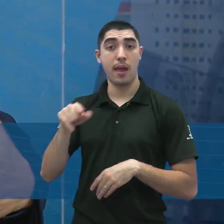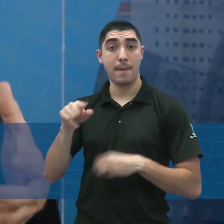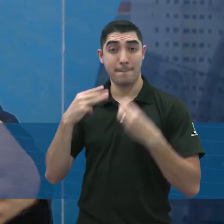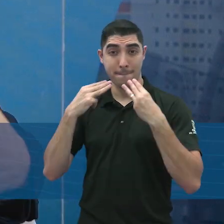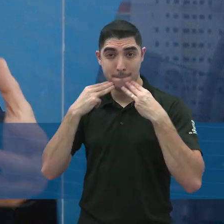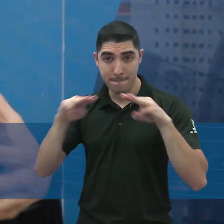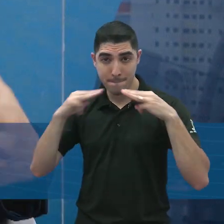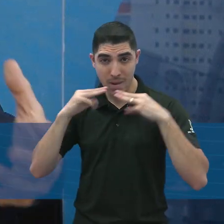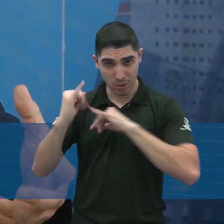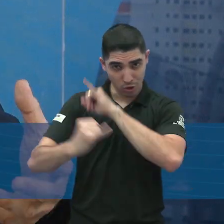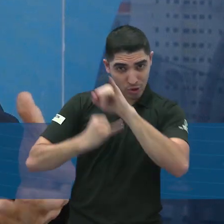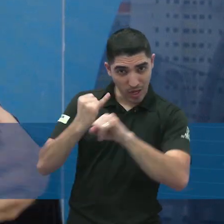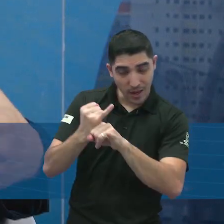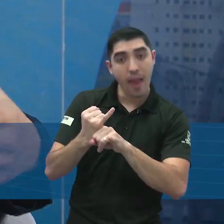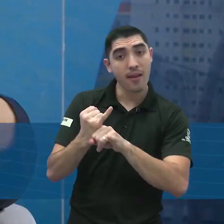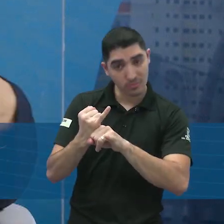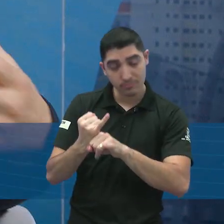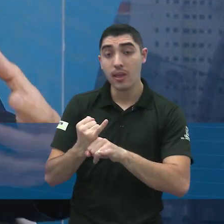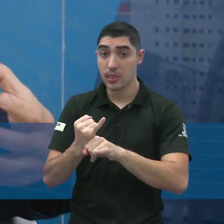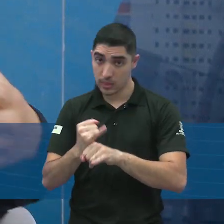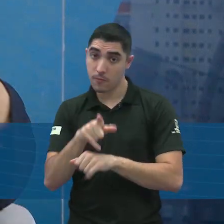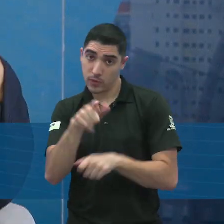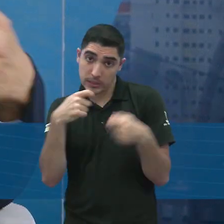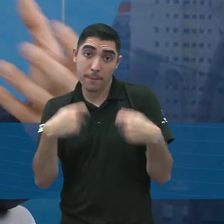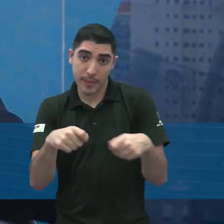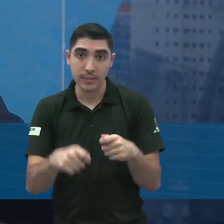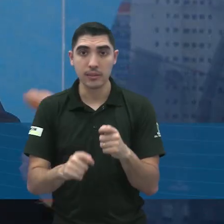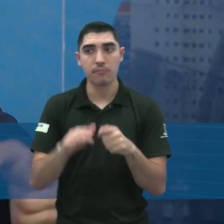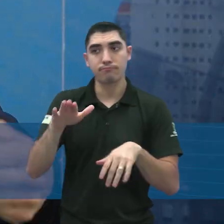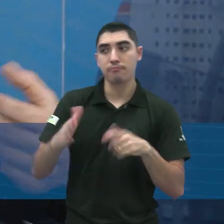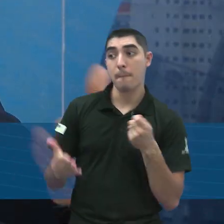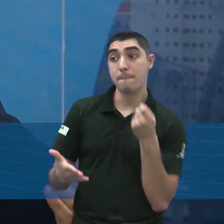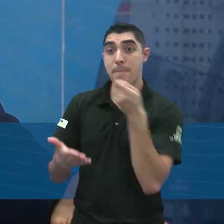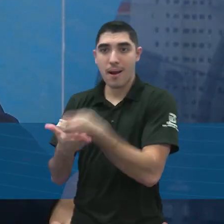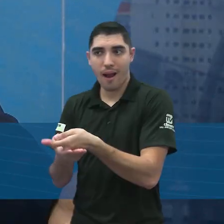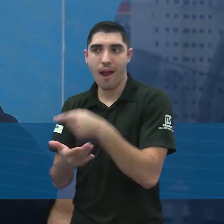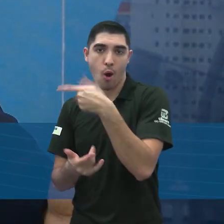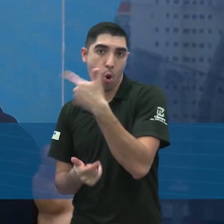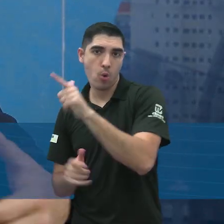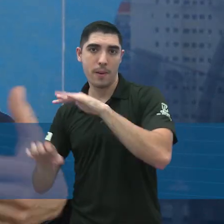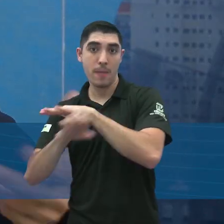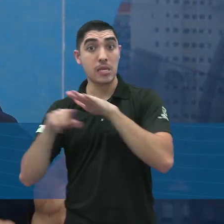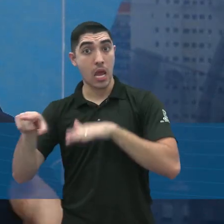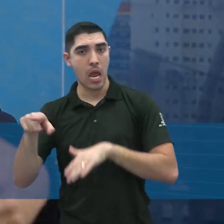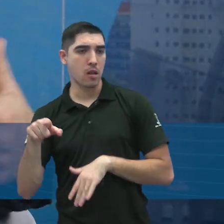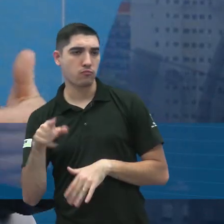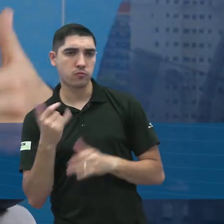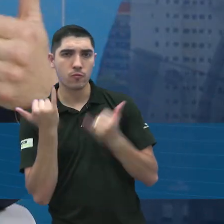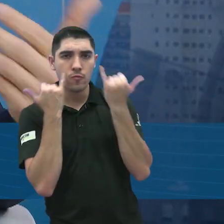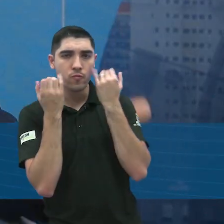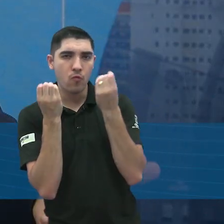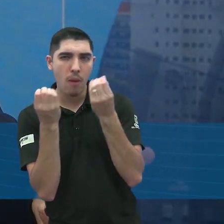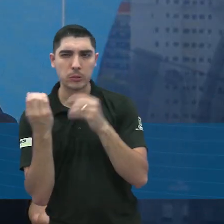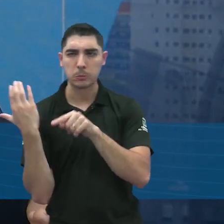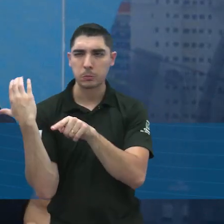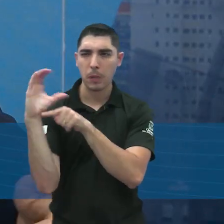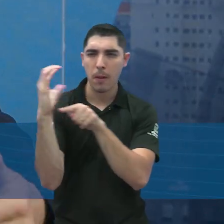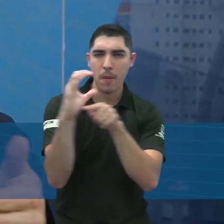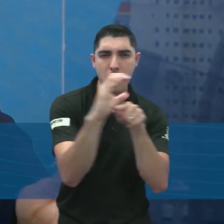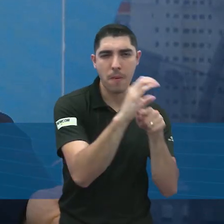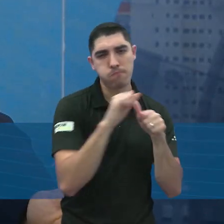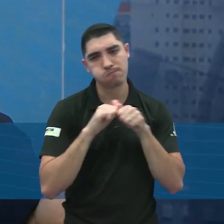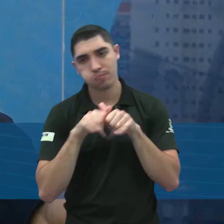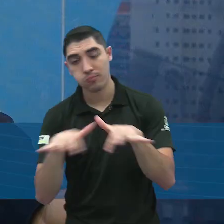também, eles possuem esse sistema de pagamento onde você consegue ter maior rastreabilidade, isso também pode mitigar, né,